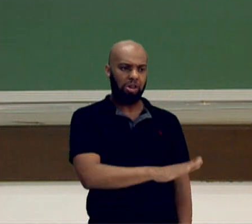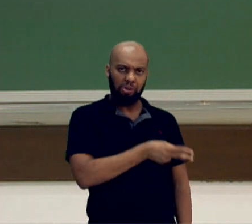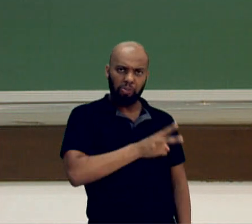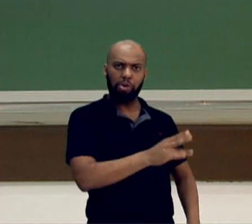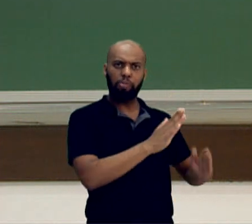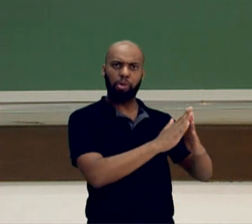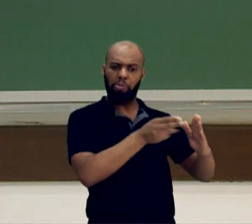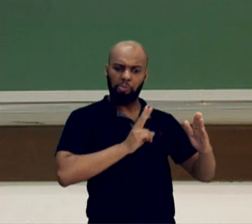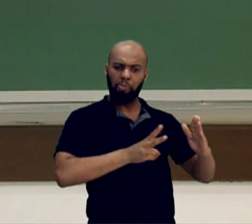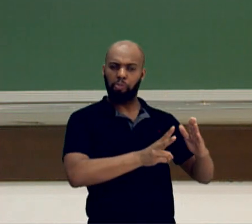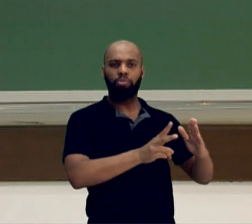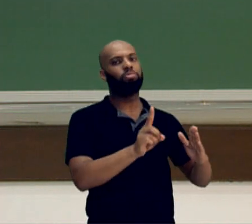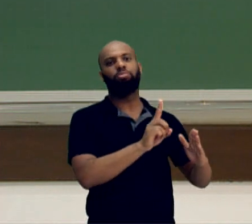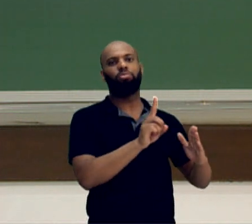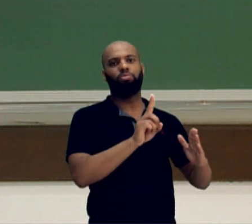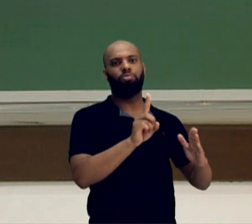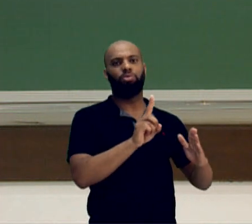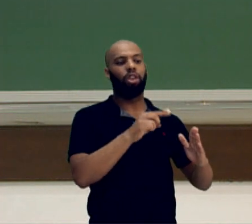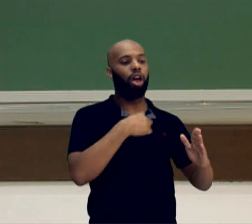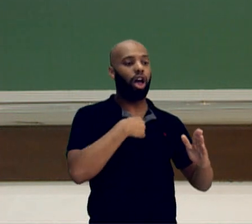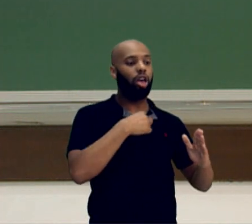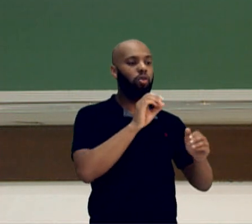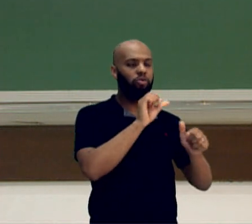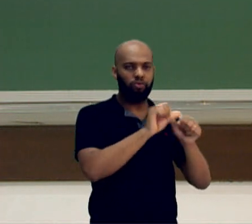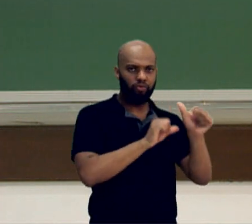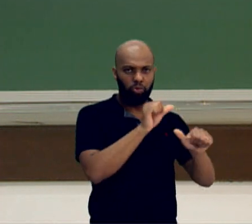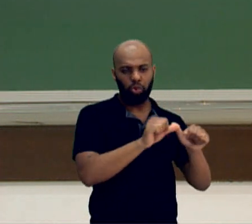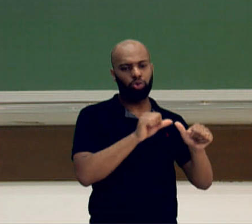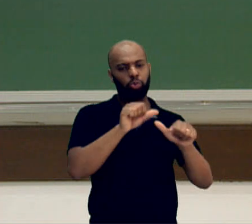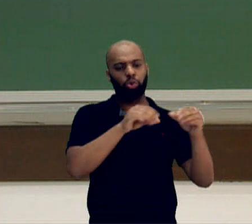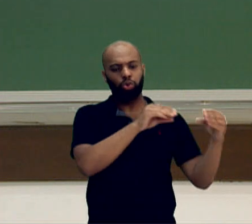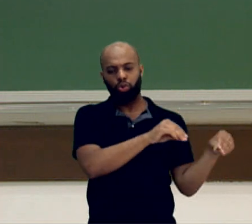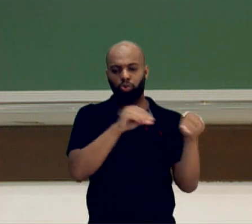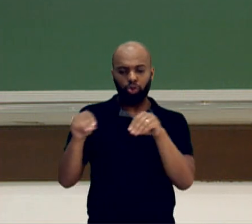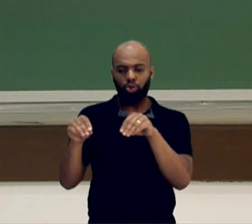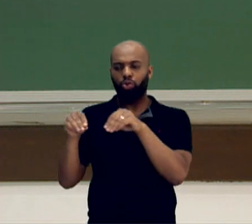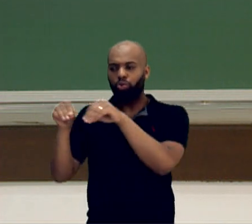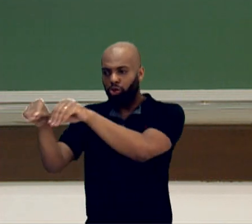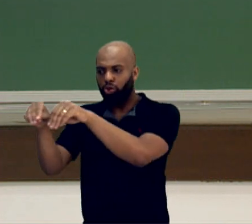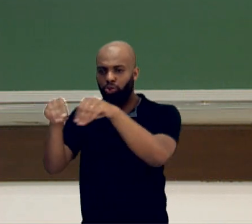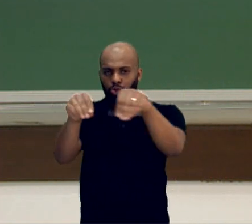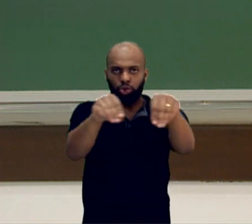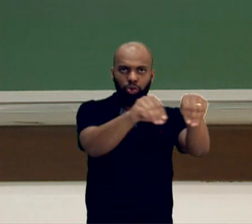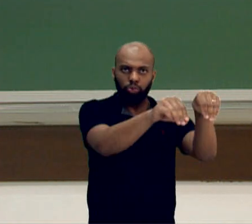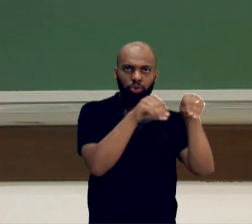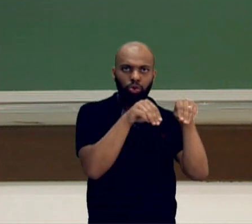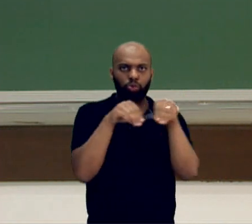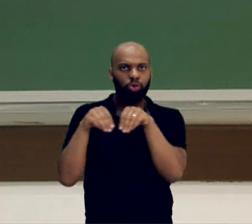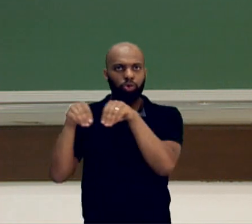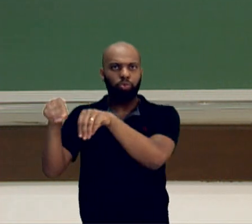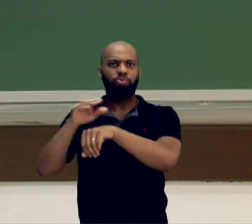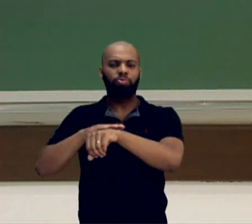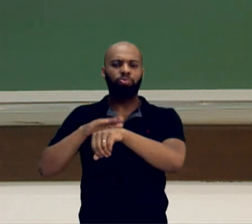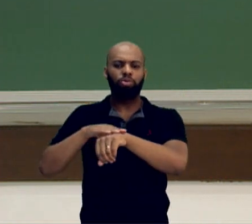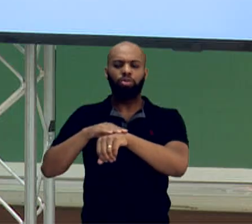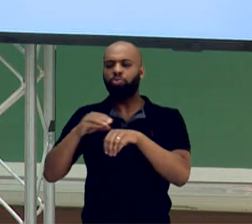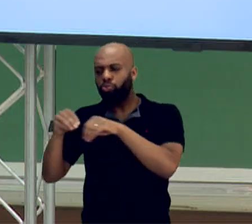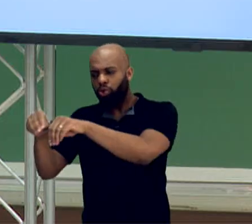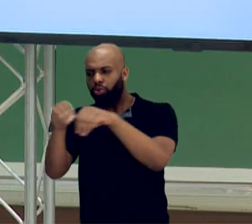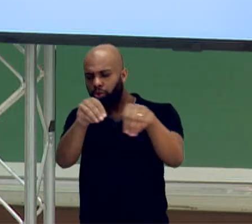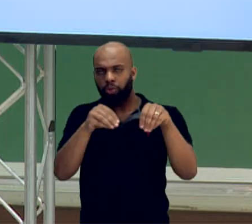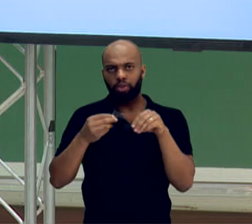eu não criar a minha casa naquele lugar e ficar ali para o resto da vida. É eu mudar de tempos em tempos para